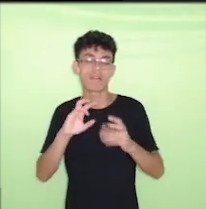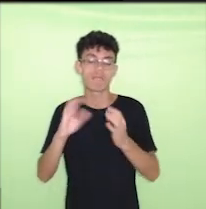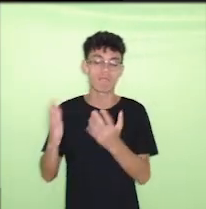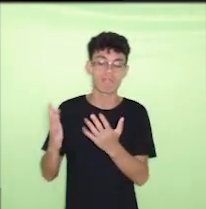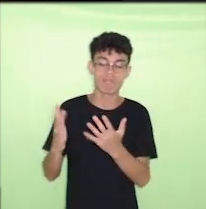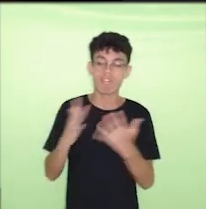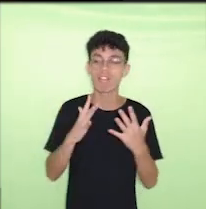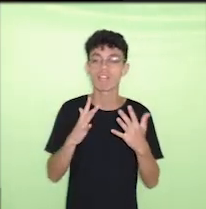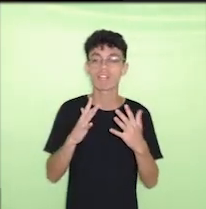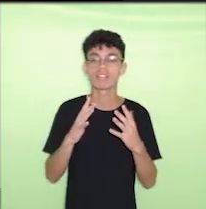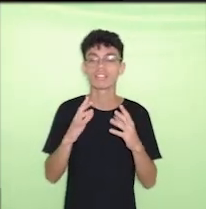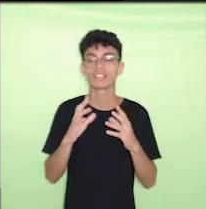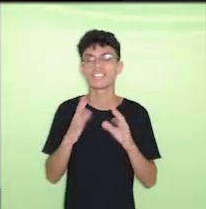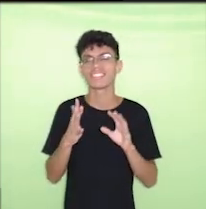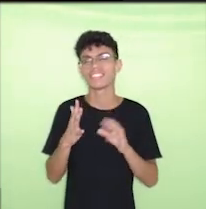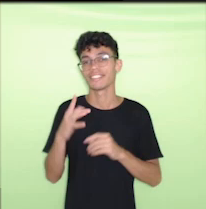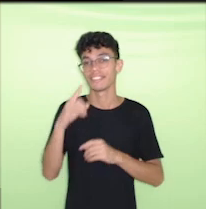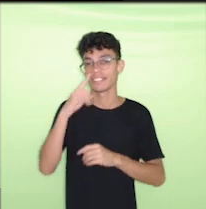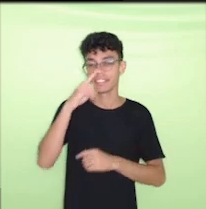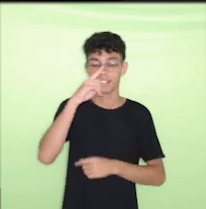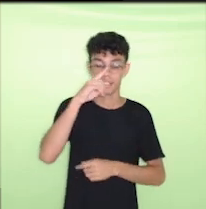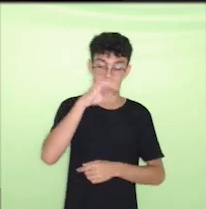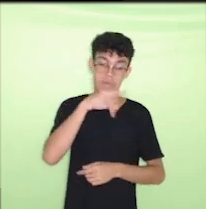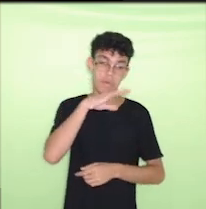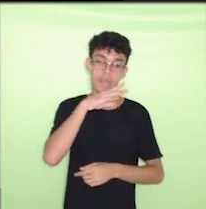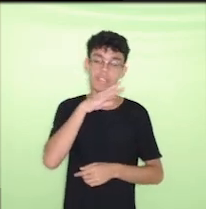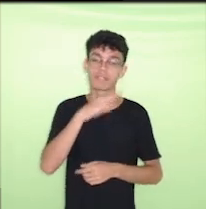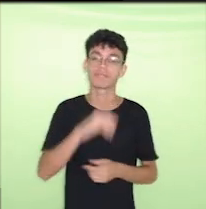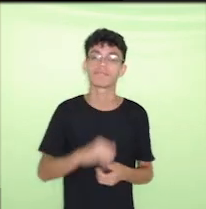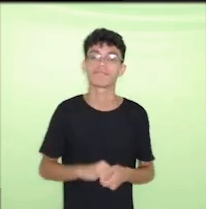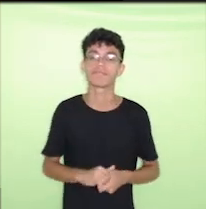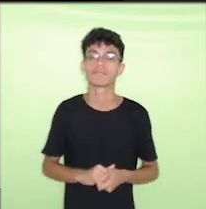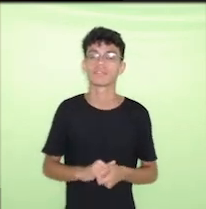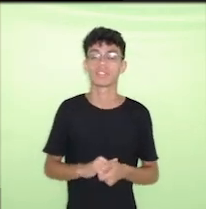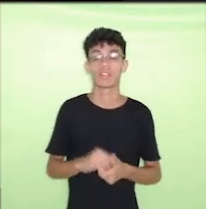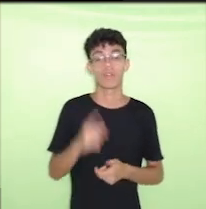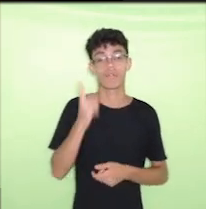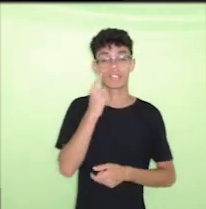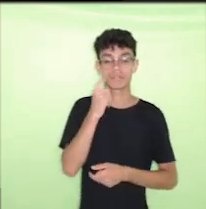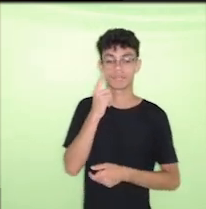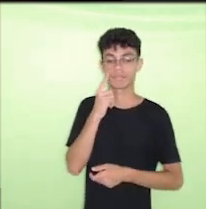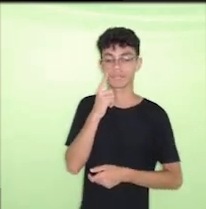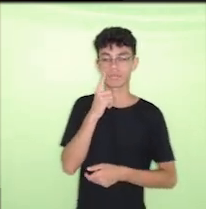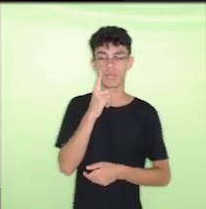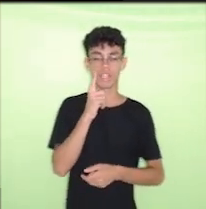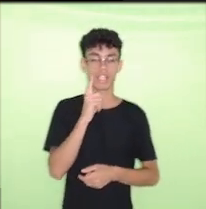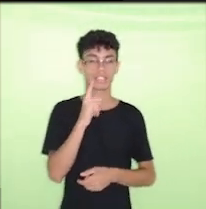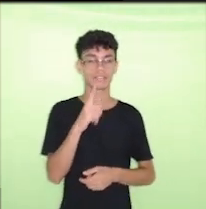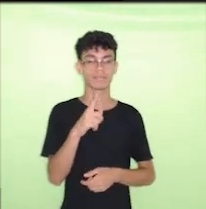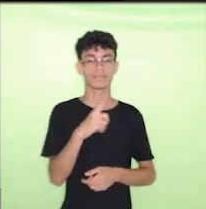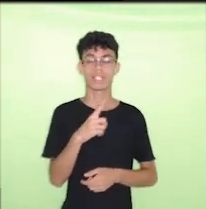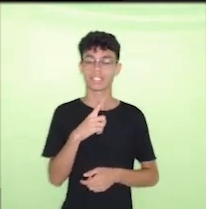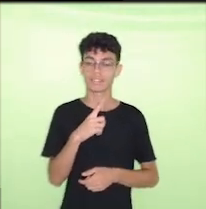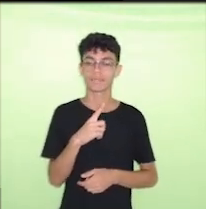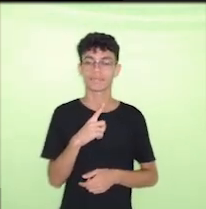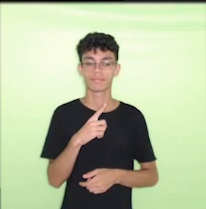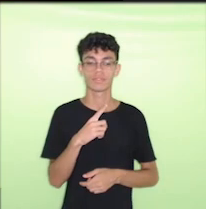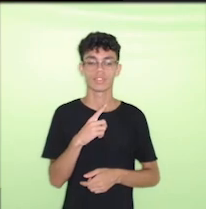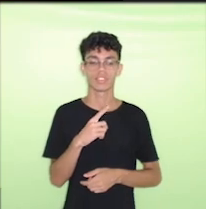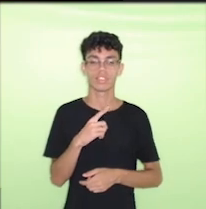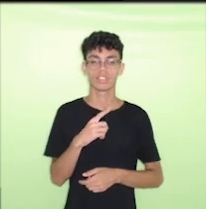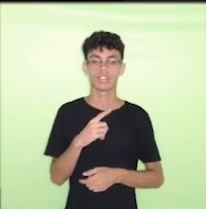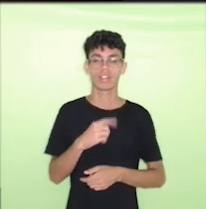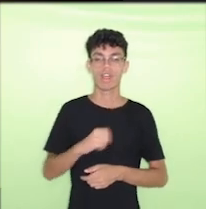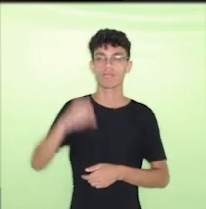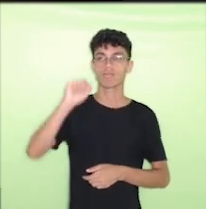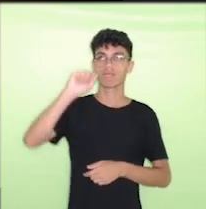todos. Arriscado. Extremamente arriscado. A senhora veja. Há certos pirilampos que simulam sinais